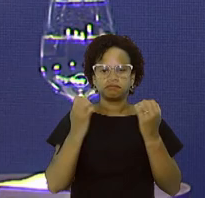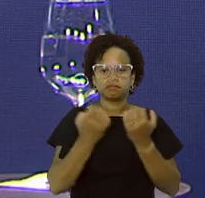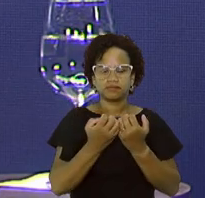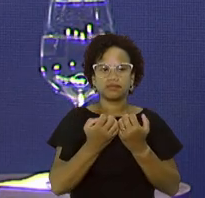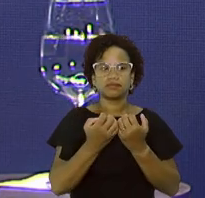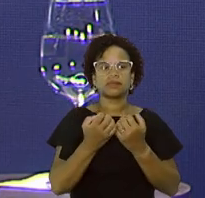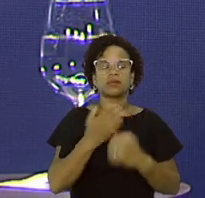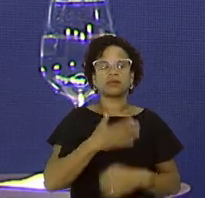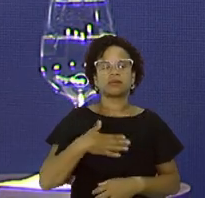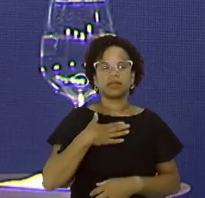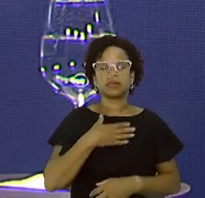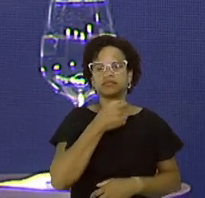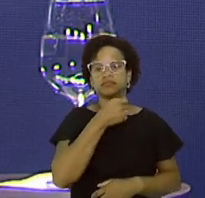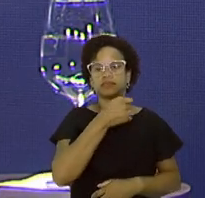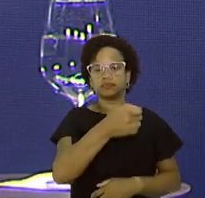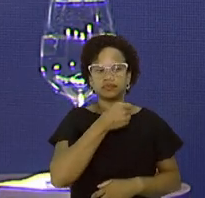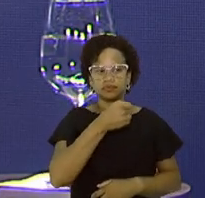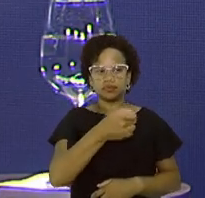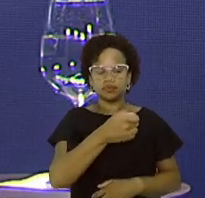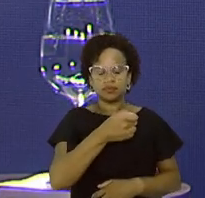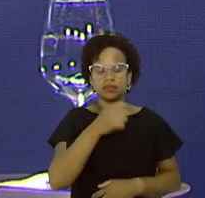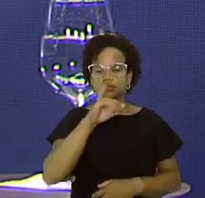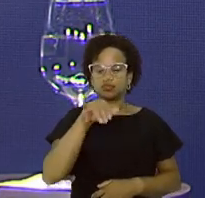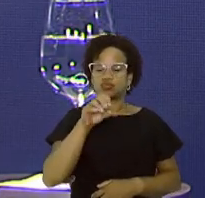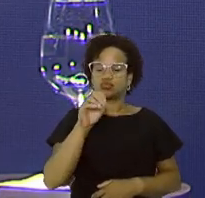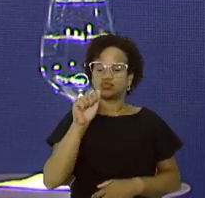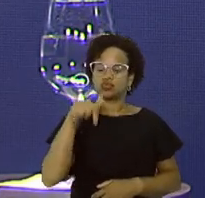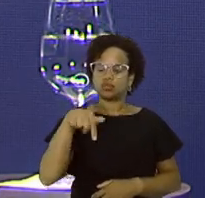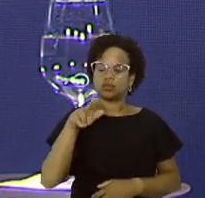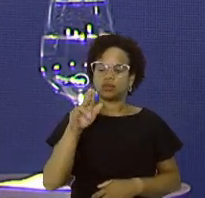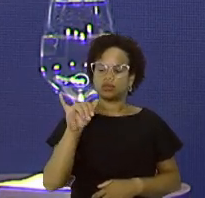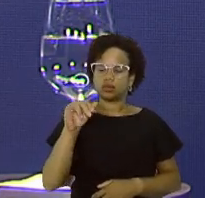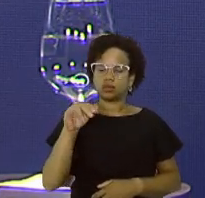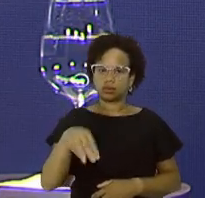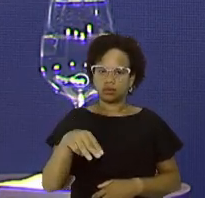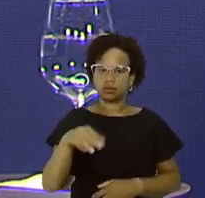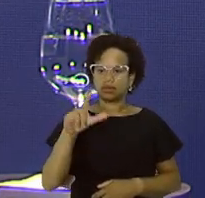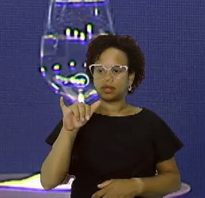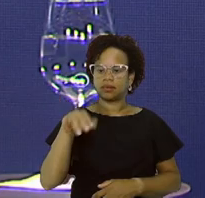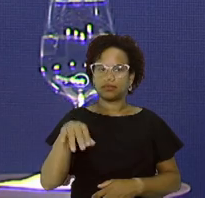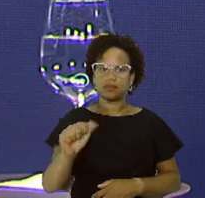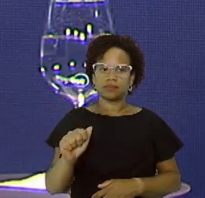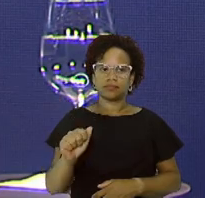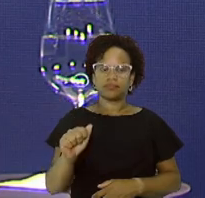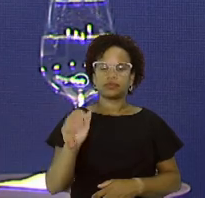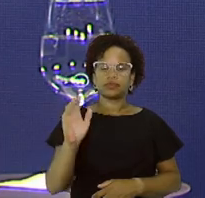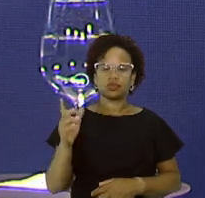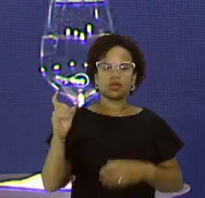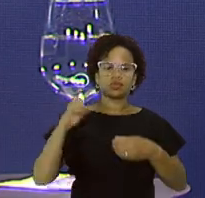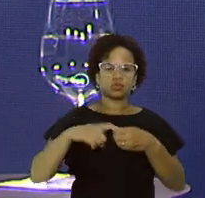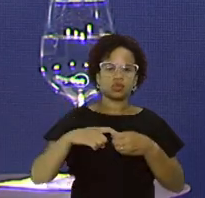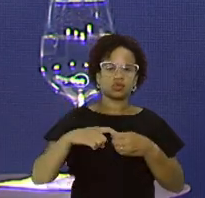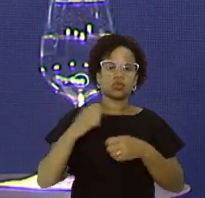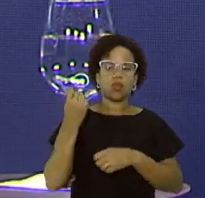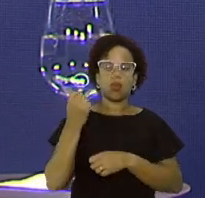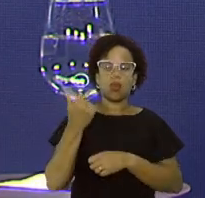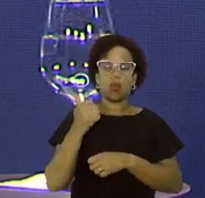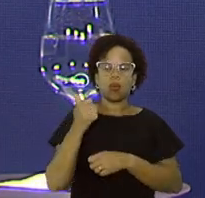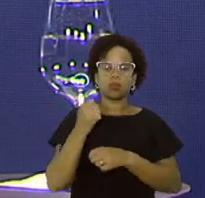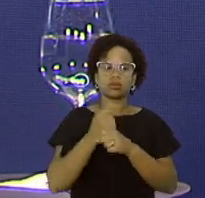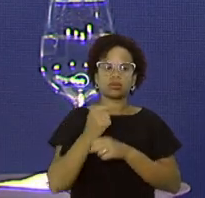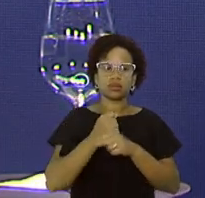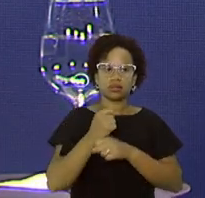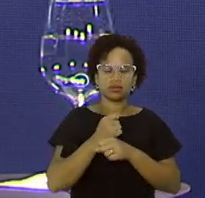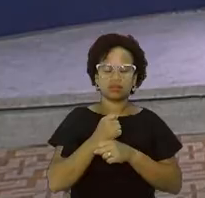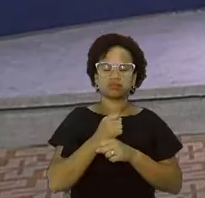Lima sócio da riverwood já há 11 anos né Joaquim você quer aproveitar só se apresentar contar um